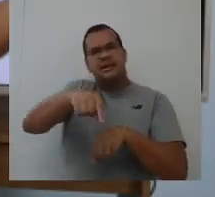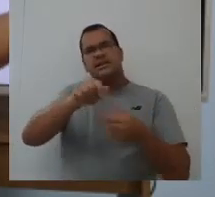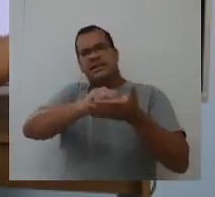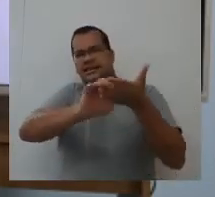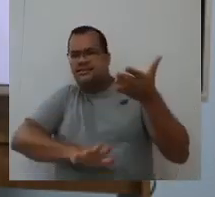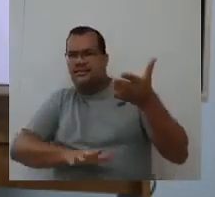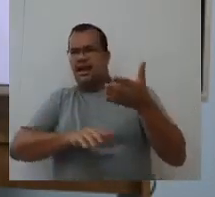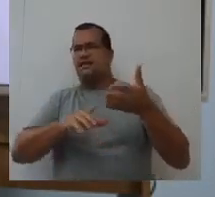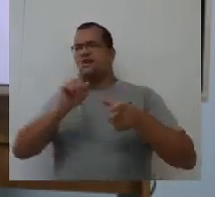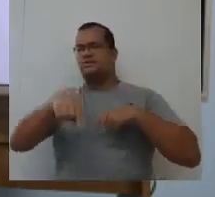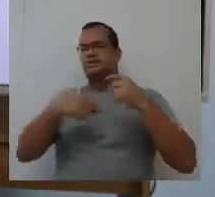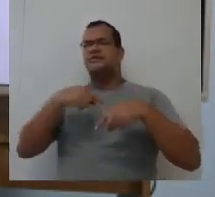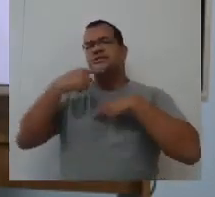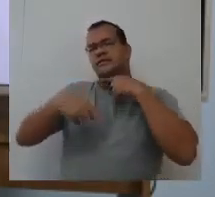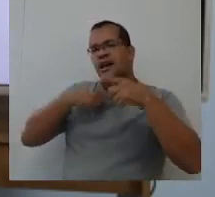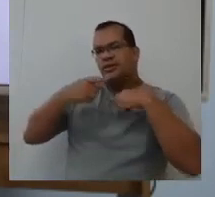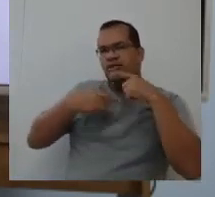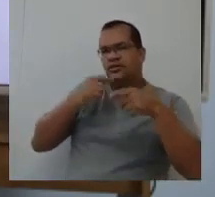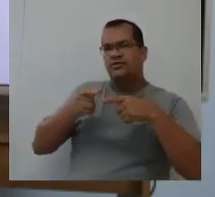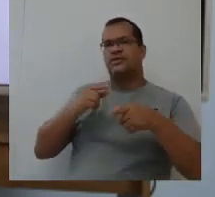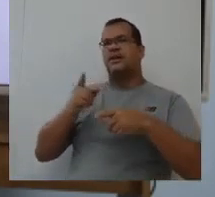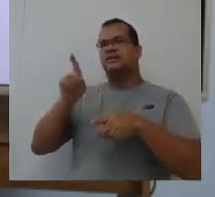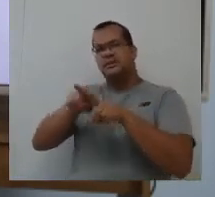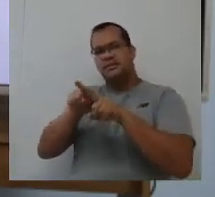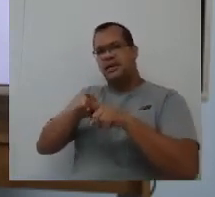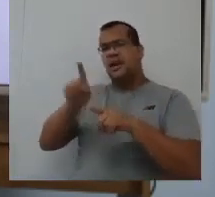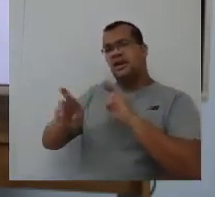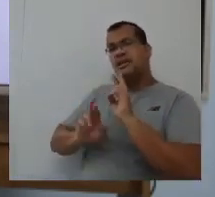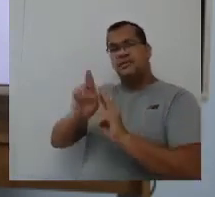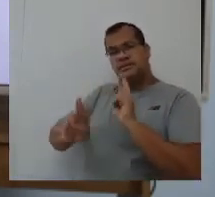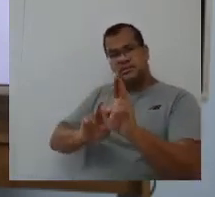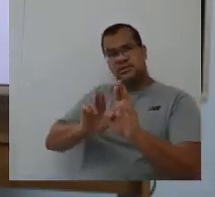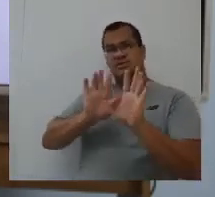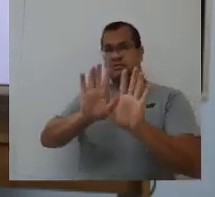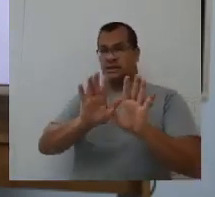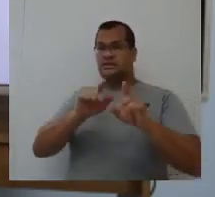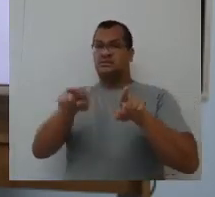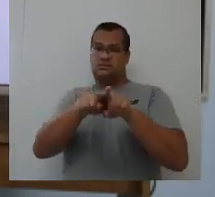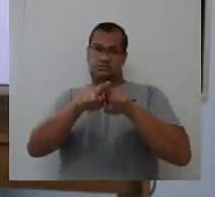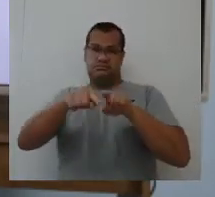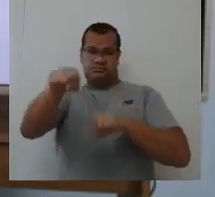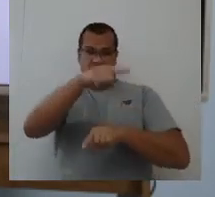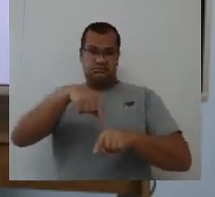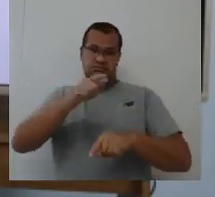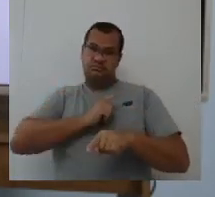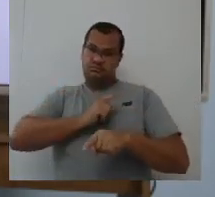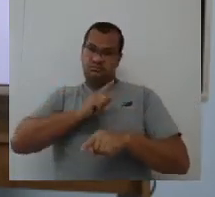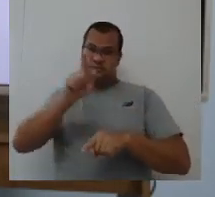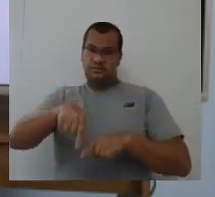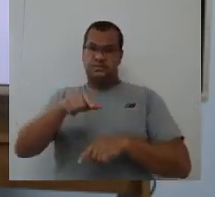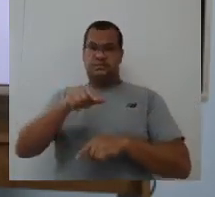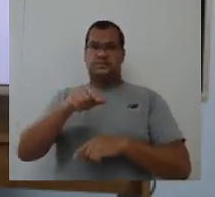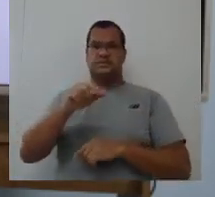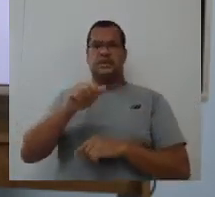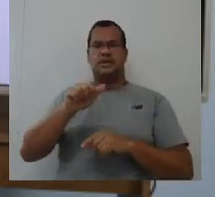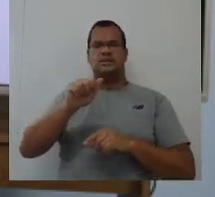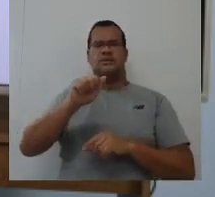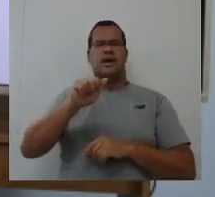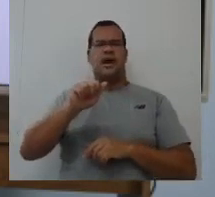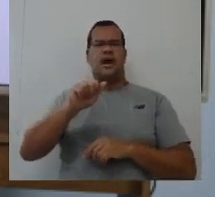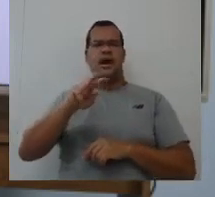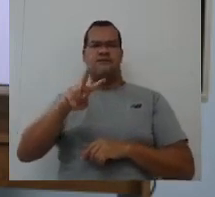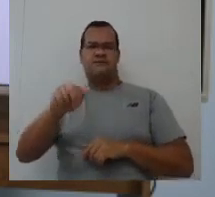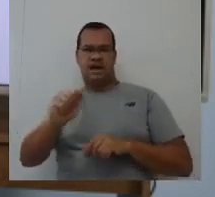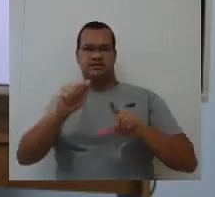algumas perguntas, e aí, no possível, a gente vai respondendo aqui, mas também eu deixo a indicação de que lá no AVA,